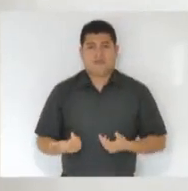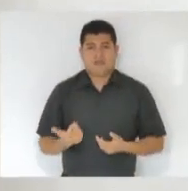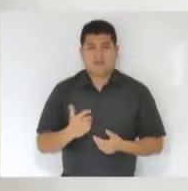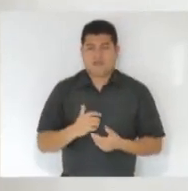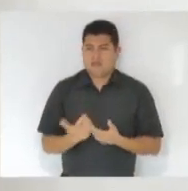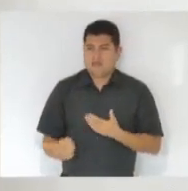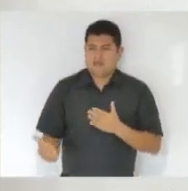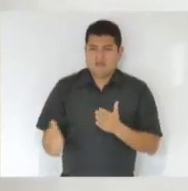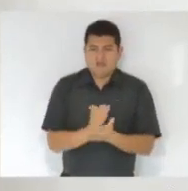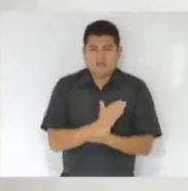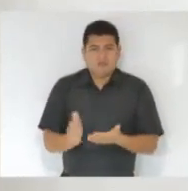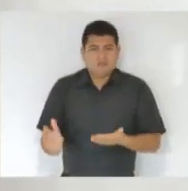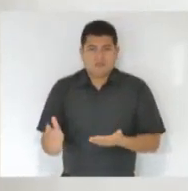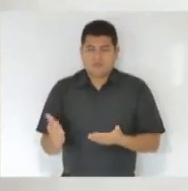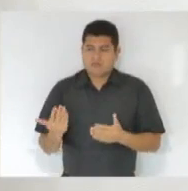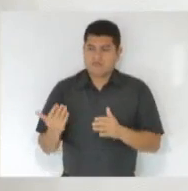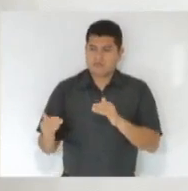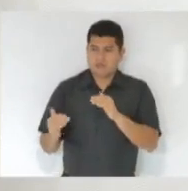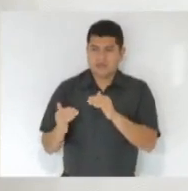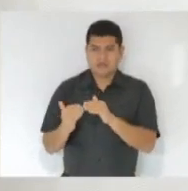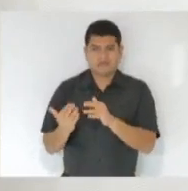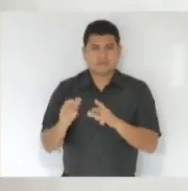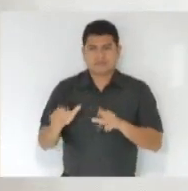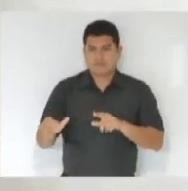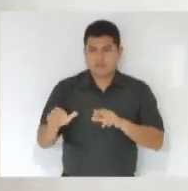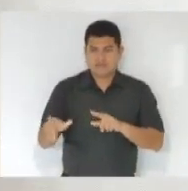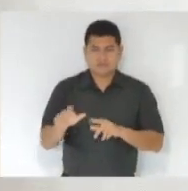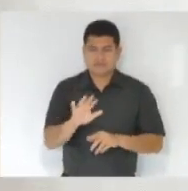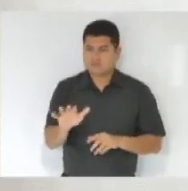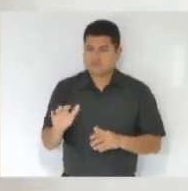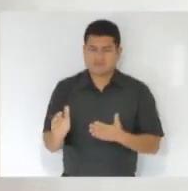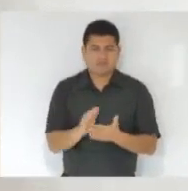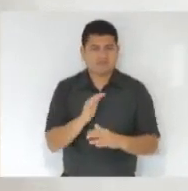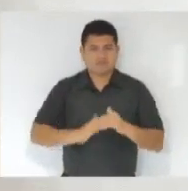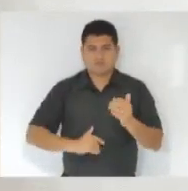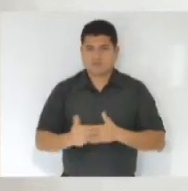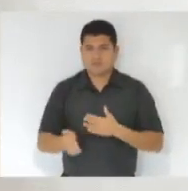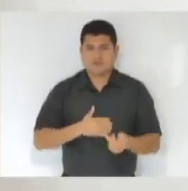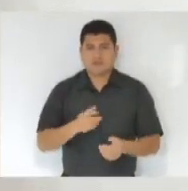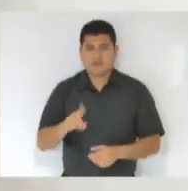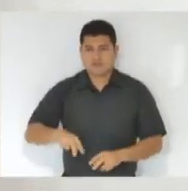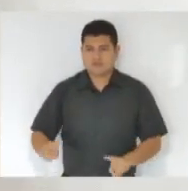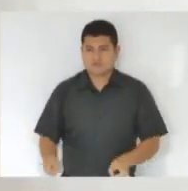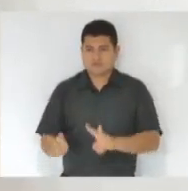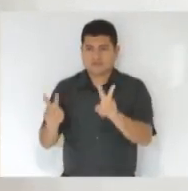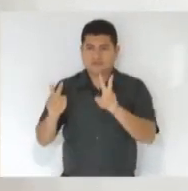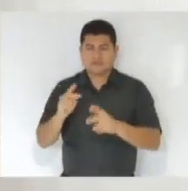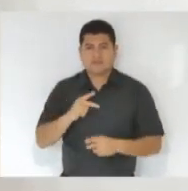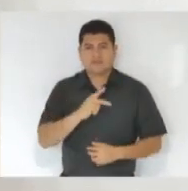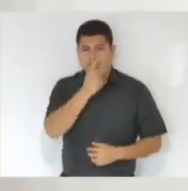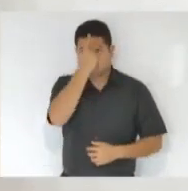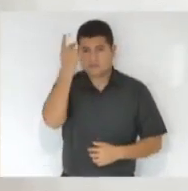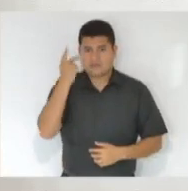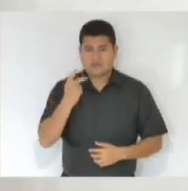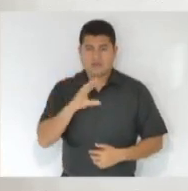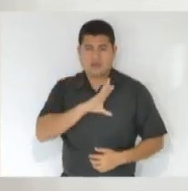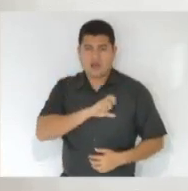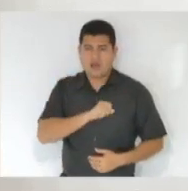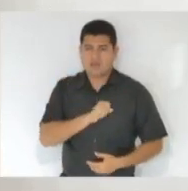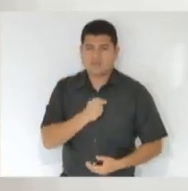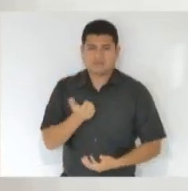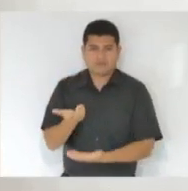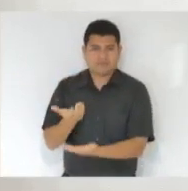diferenças, está a valorização da pessoa, está, acima de tudo, o amor ao próximo. Então,